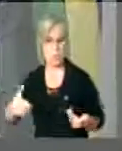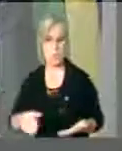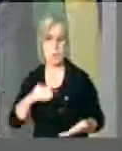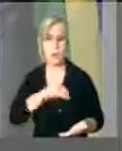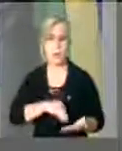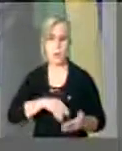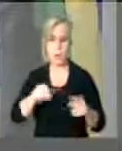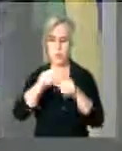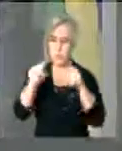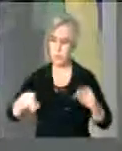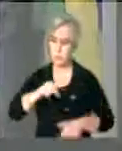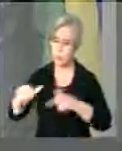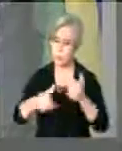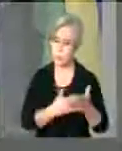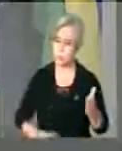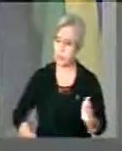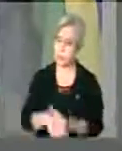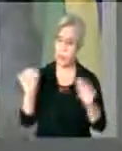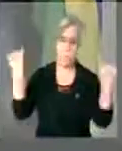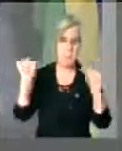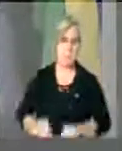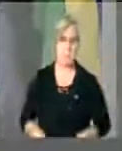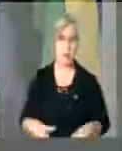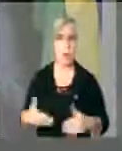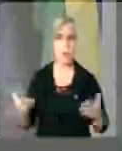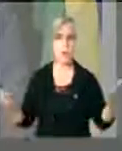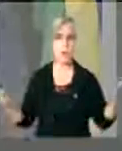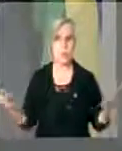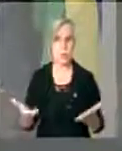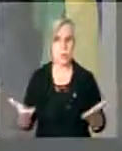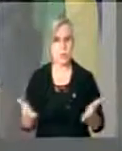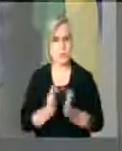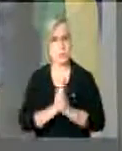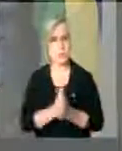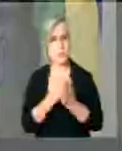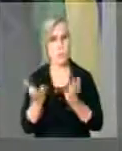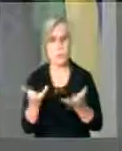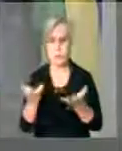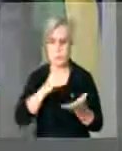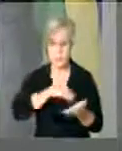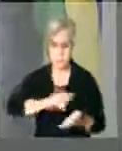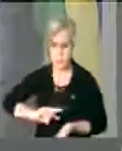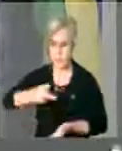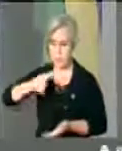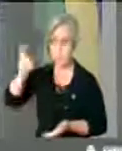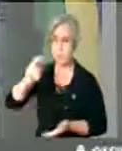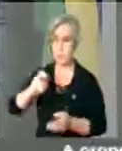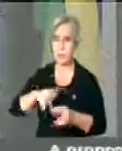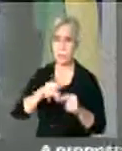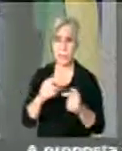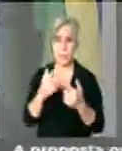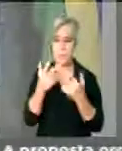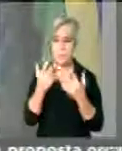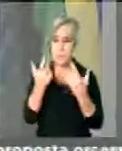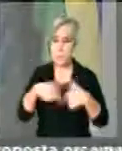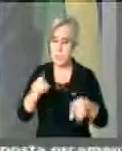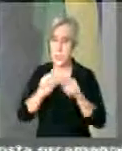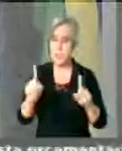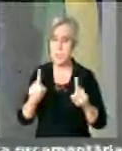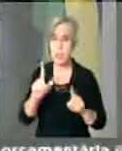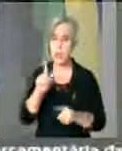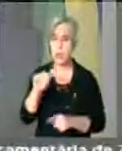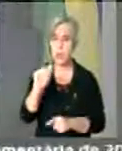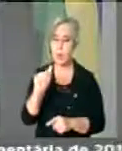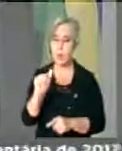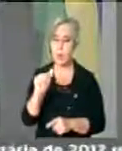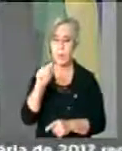salário dos funcionários públicos, que hoje estão aí querendo aumento que foi negado por Lula, por Dilma, pelo